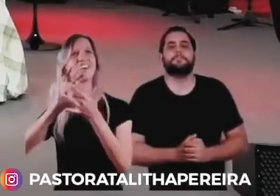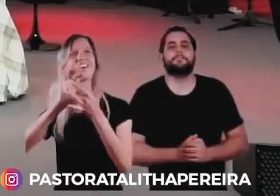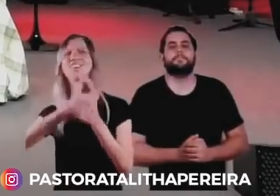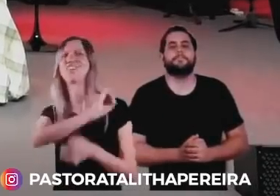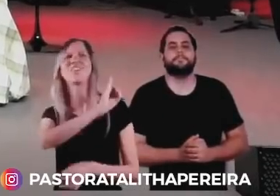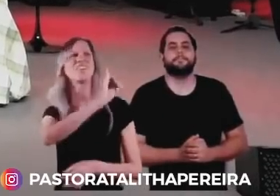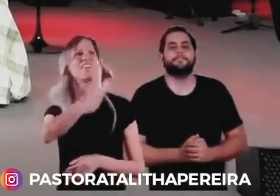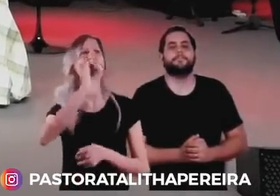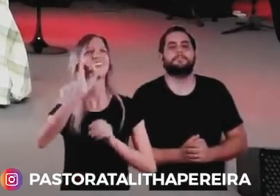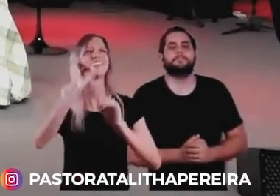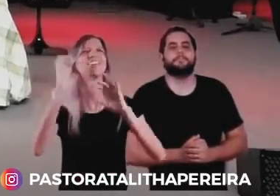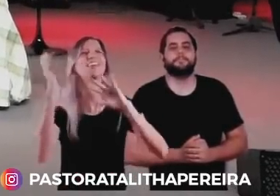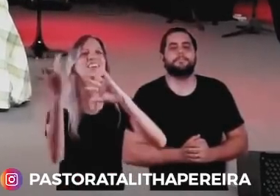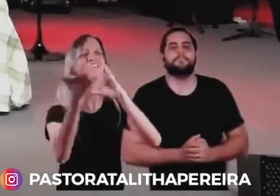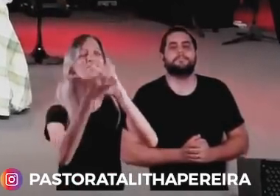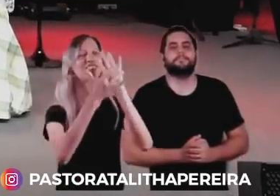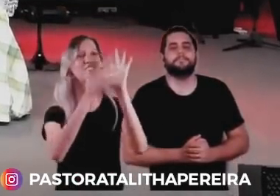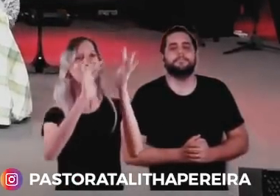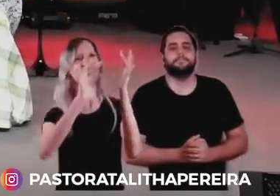Jesus, oh,